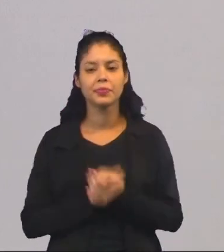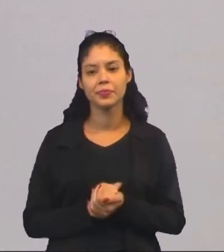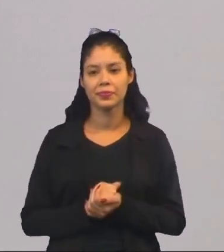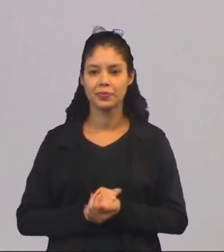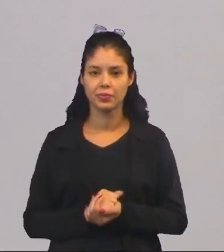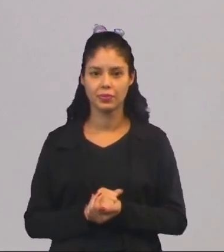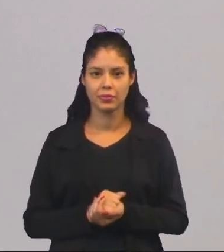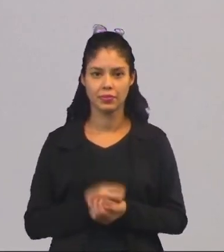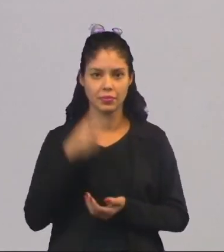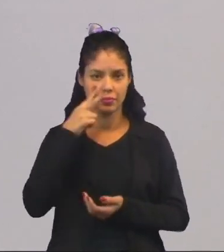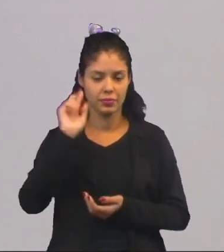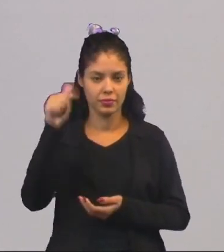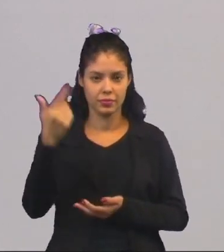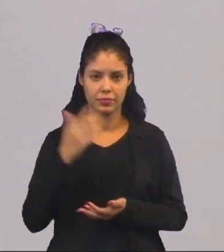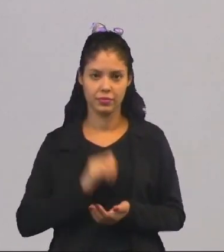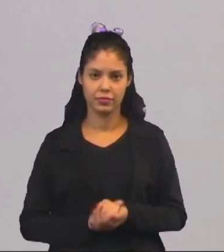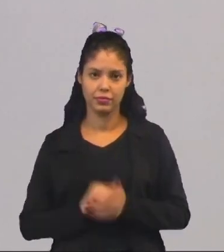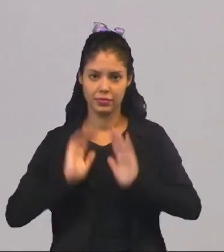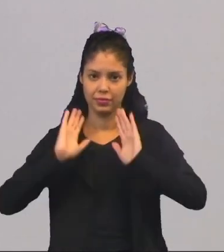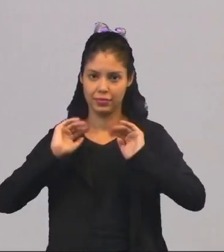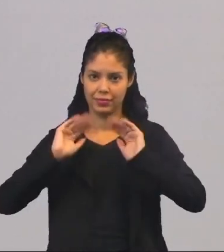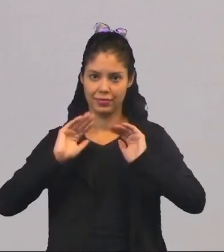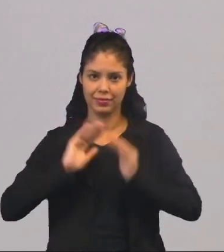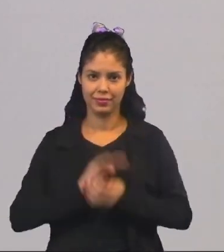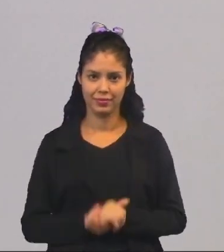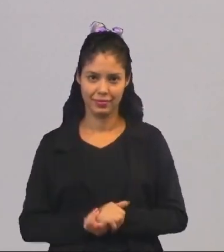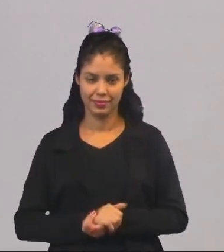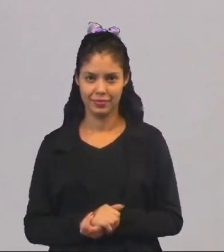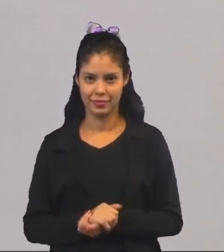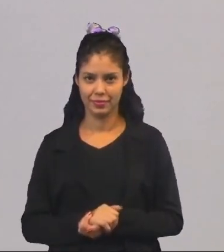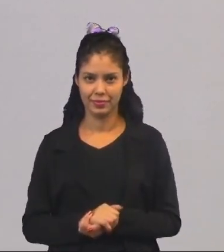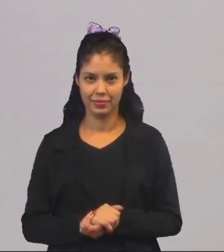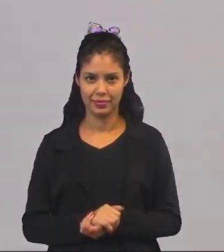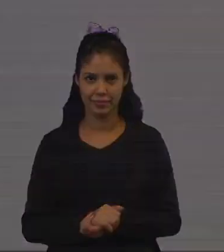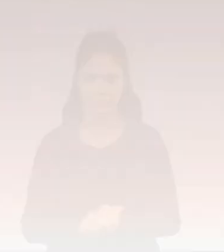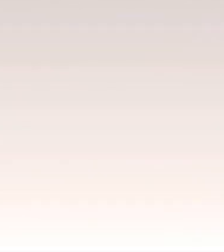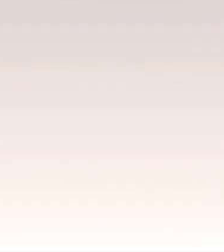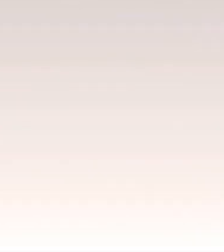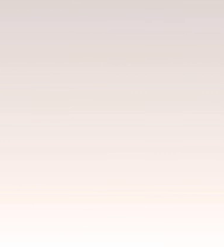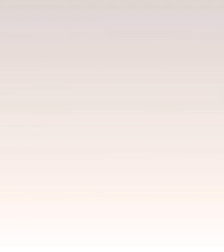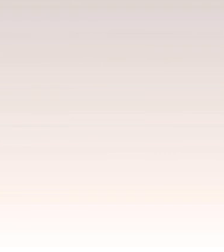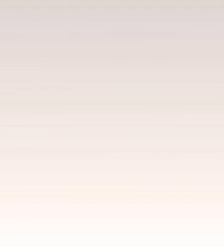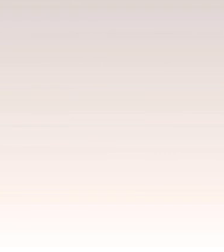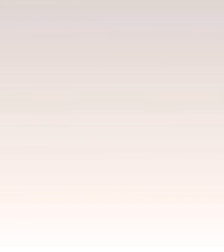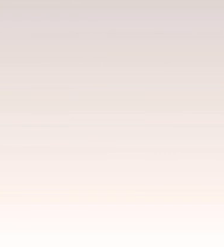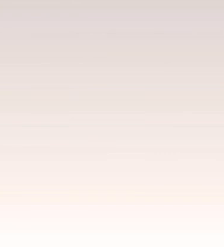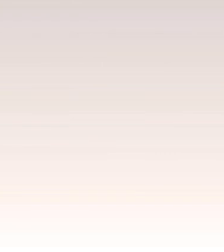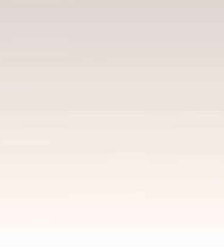Então é isso, nos vemos numa próxima e simbora. Tchau, tchau!